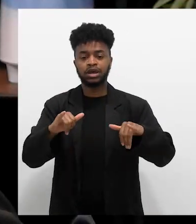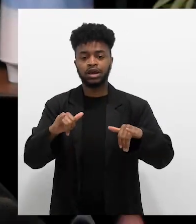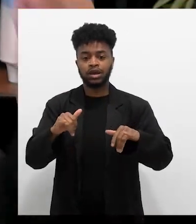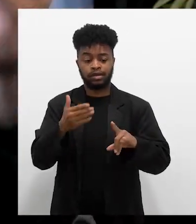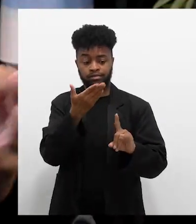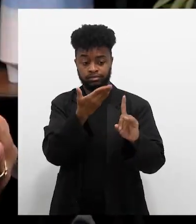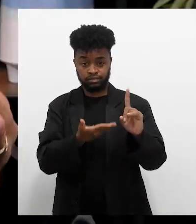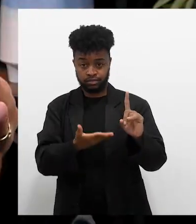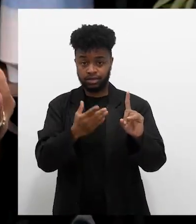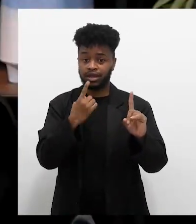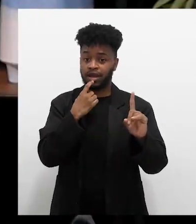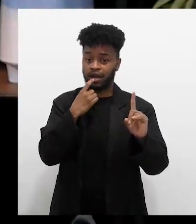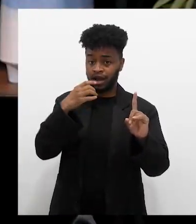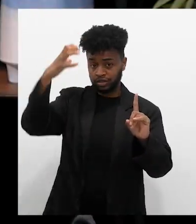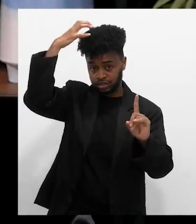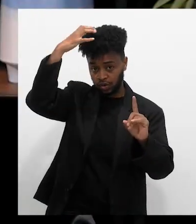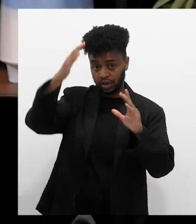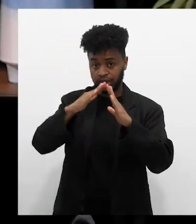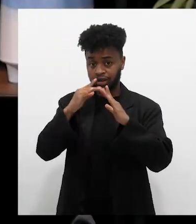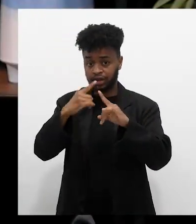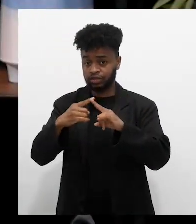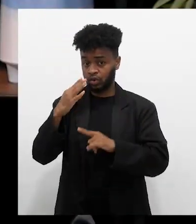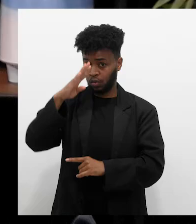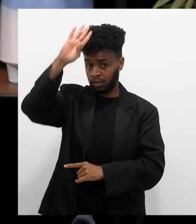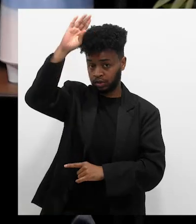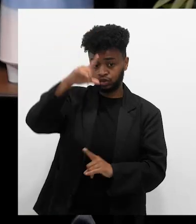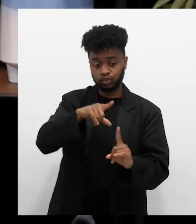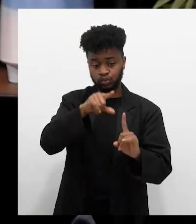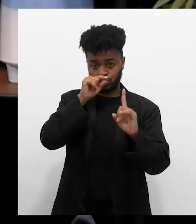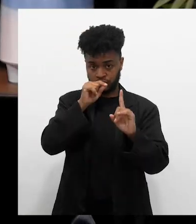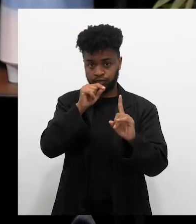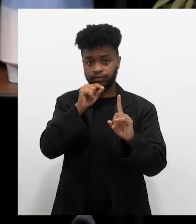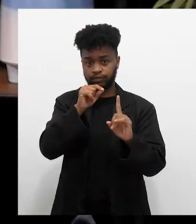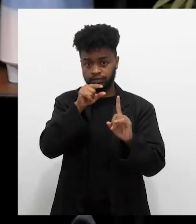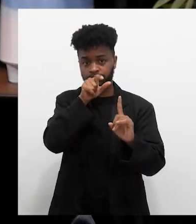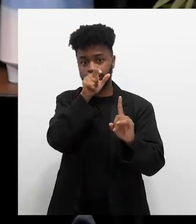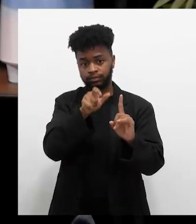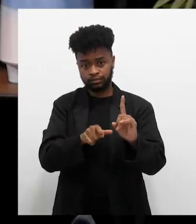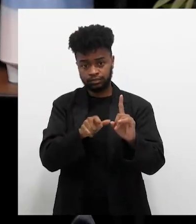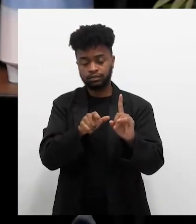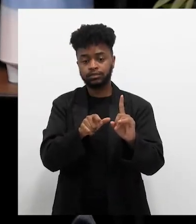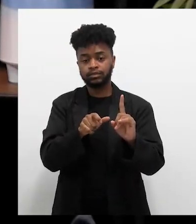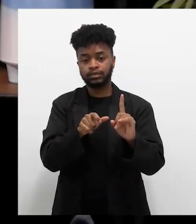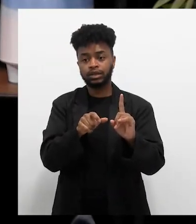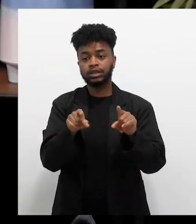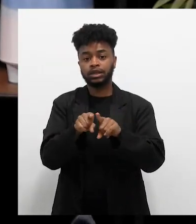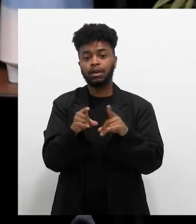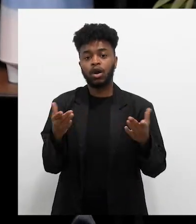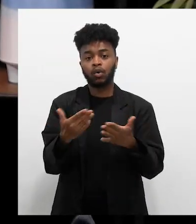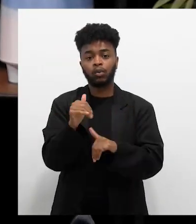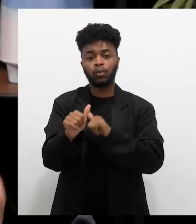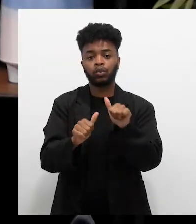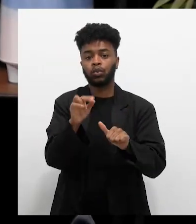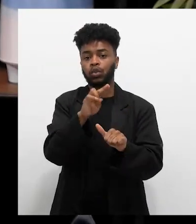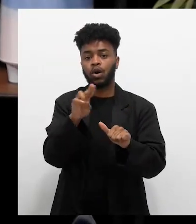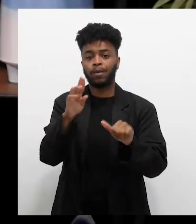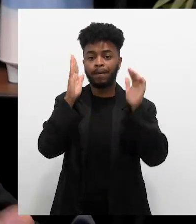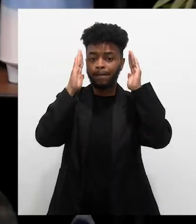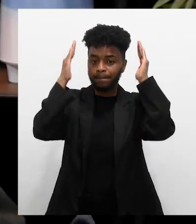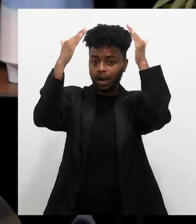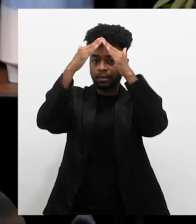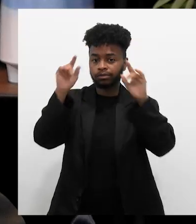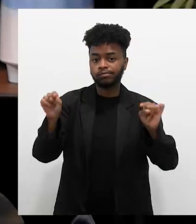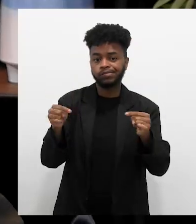alegria. Este cardeal da Santa Igreja Romana foi eleito cardeal prevosto e seu nome papal